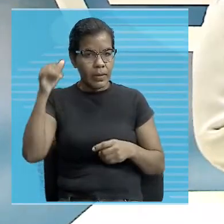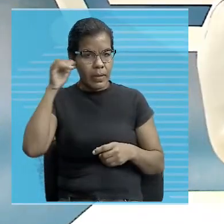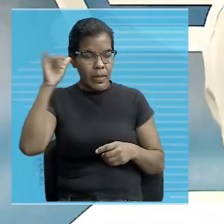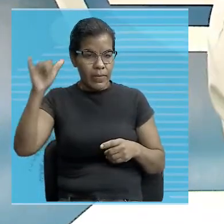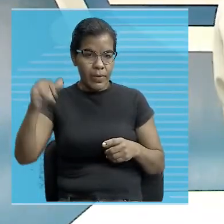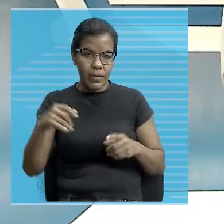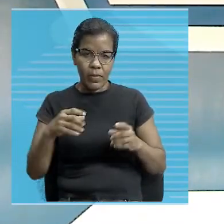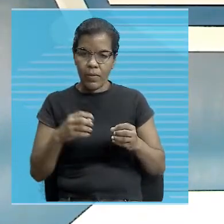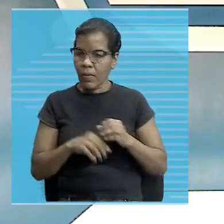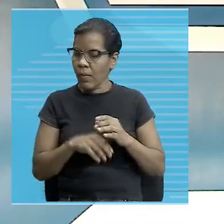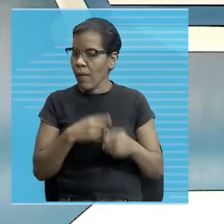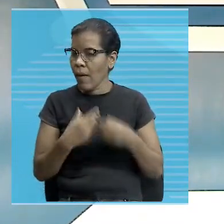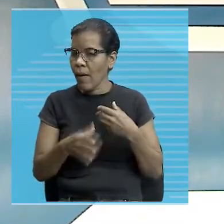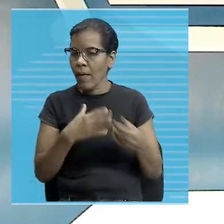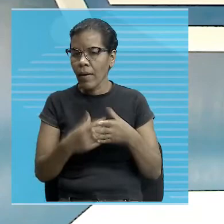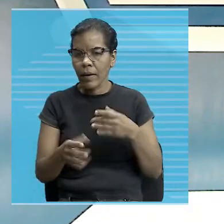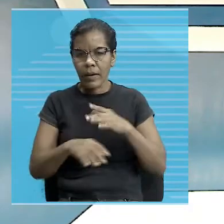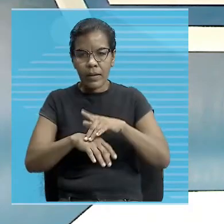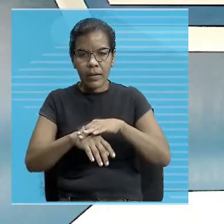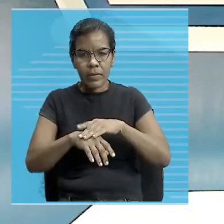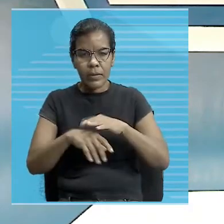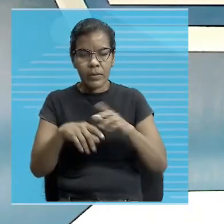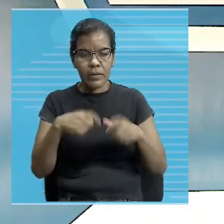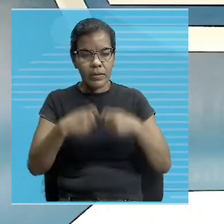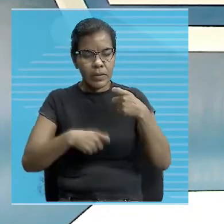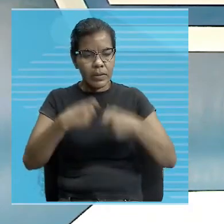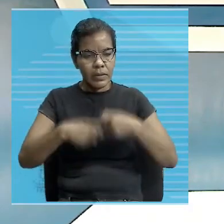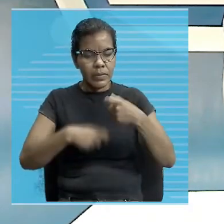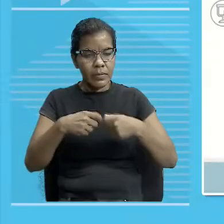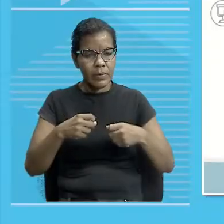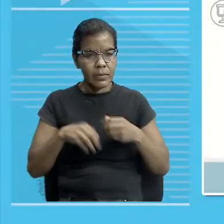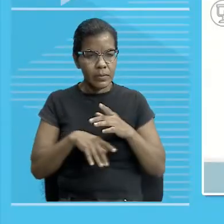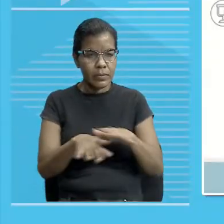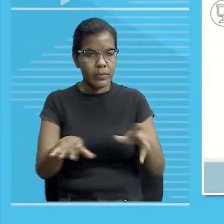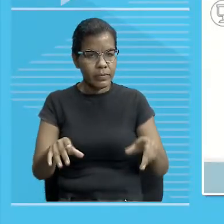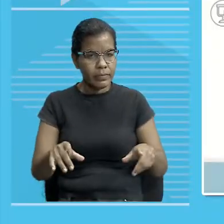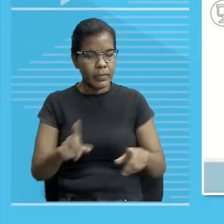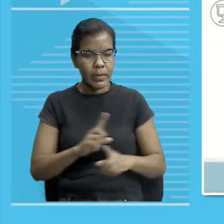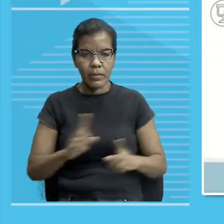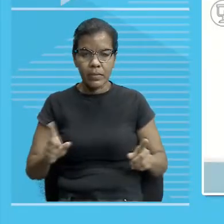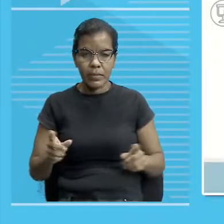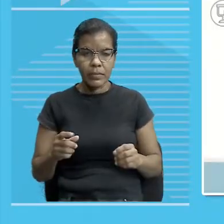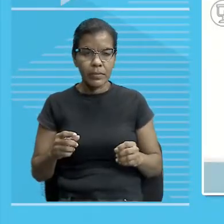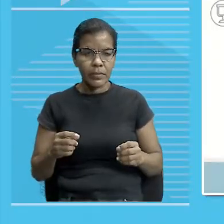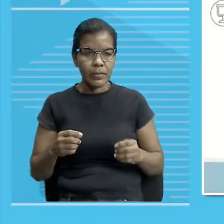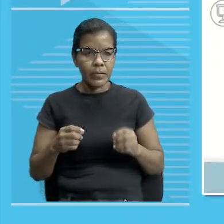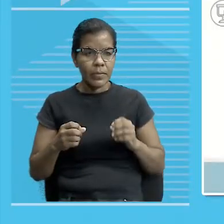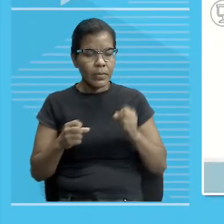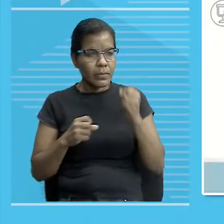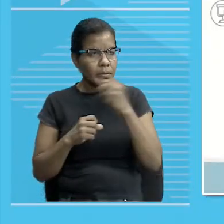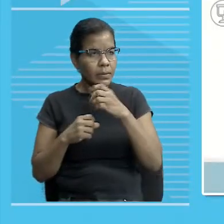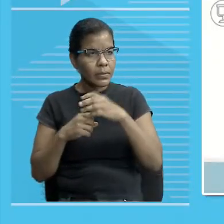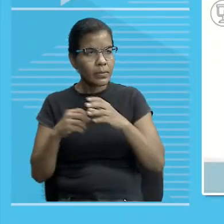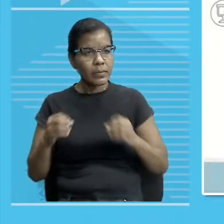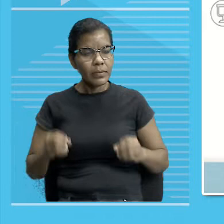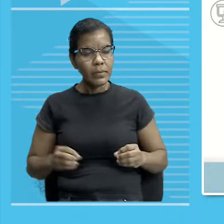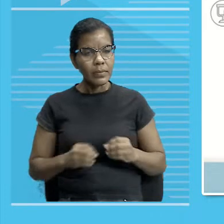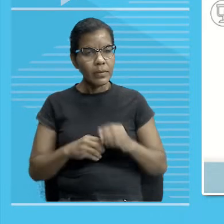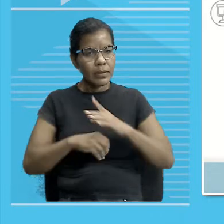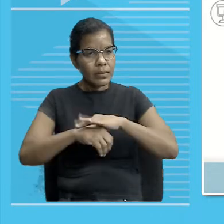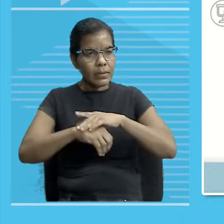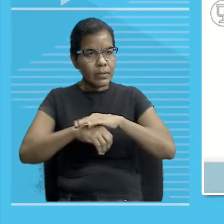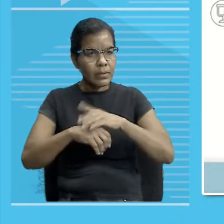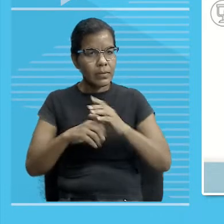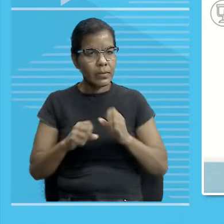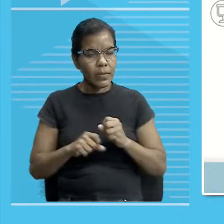infecção sexualmente transmissível. Então é importante, não deixe o preconceito causar doença. Compartilhe informações corretas com todas as